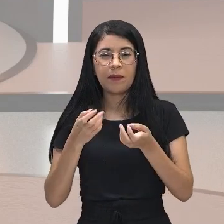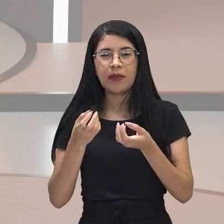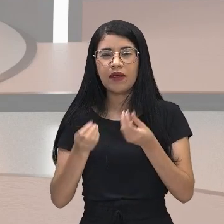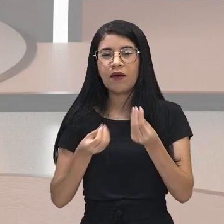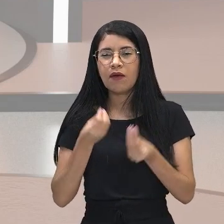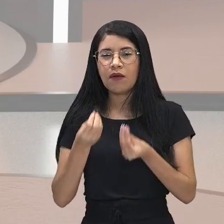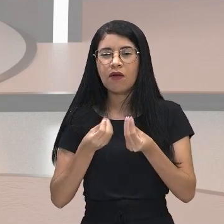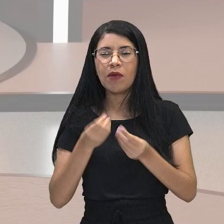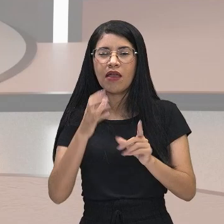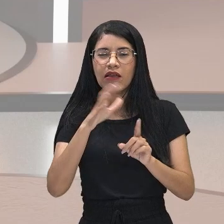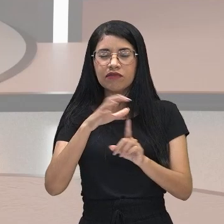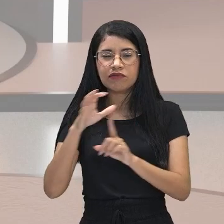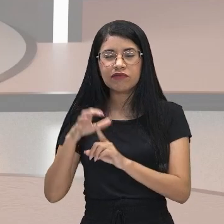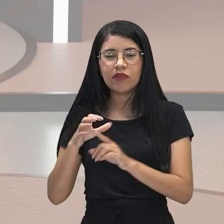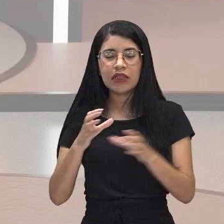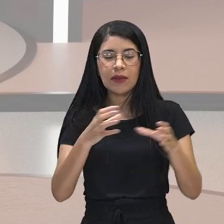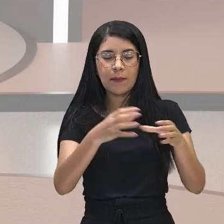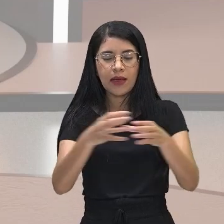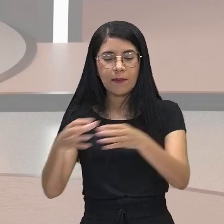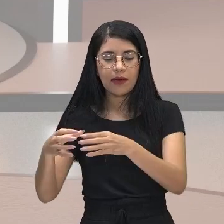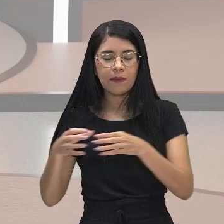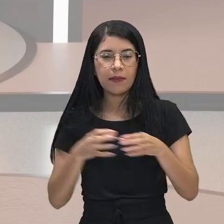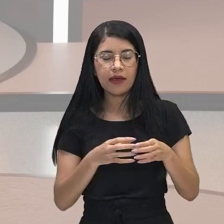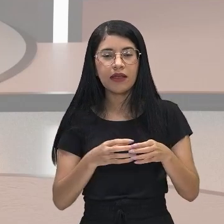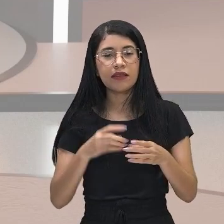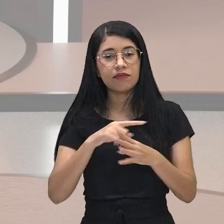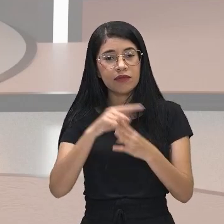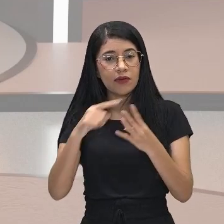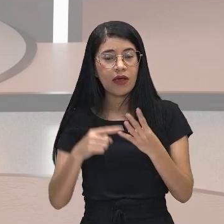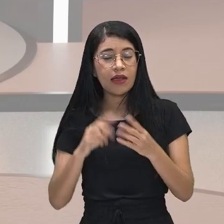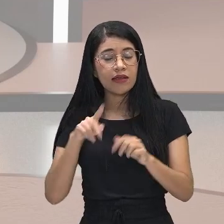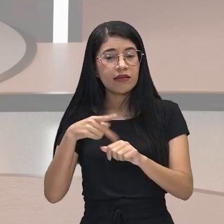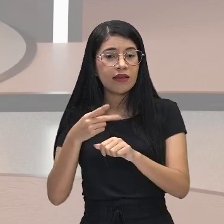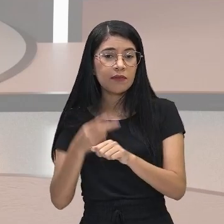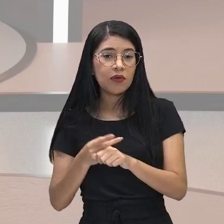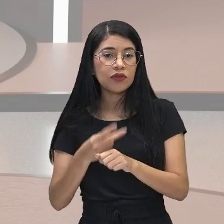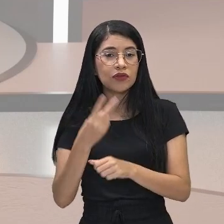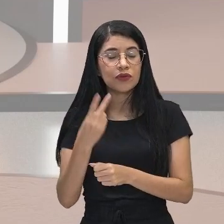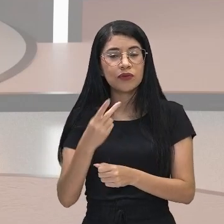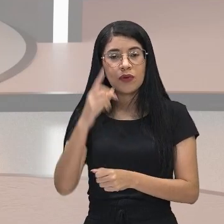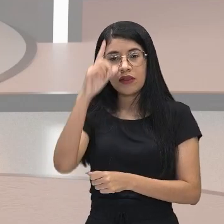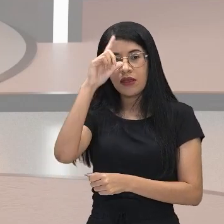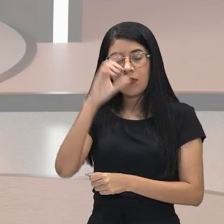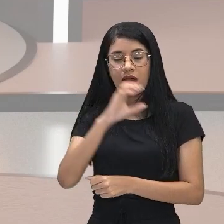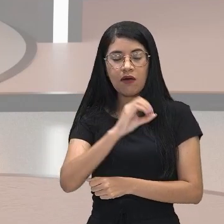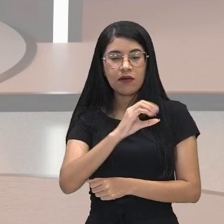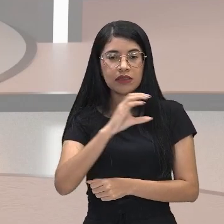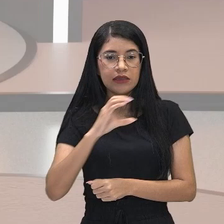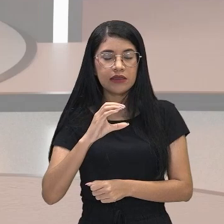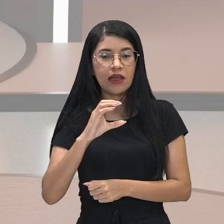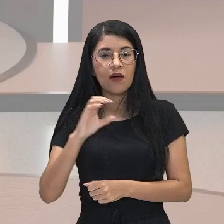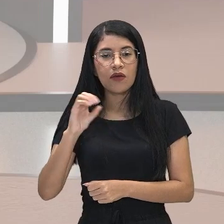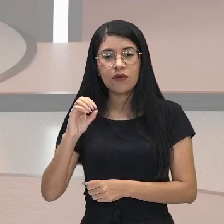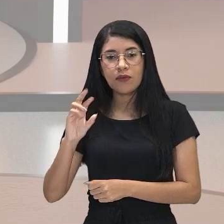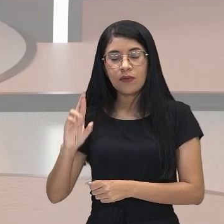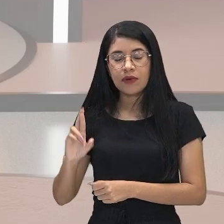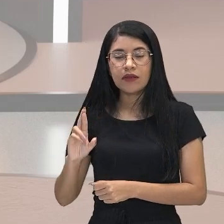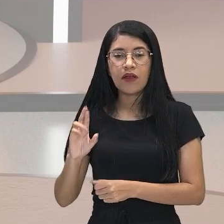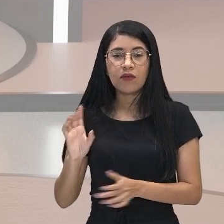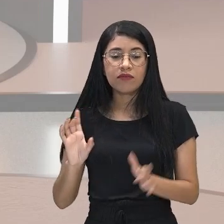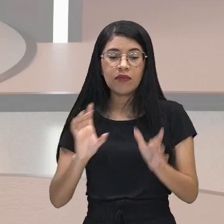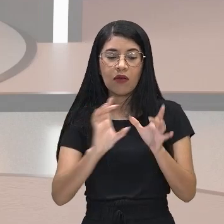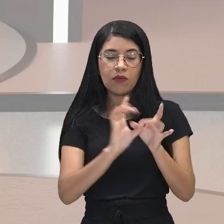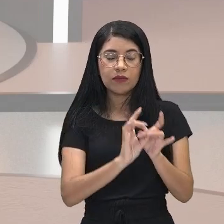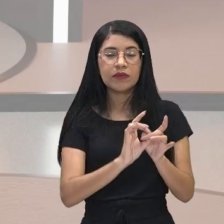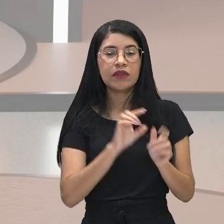de influência e, posteriormente, a criação de 2 Alemanhas, a Alemanha Ocidental, vinculado ao bloco